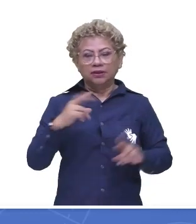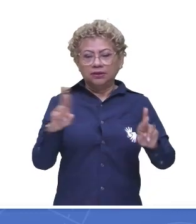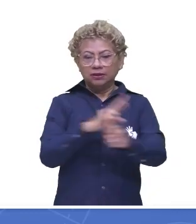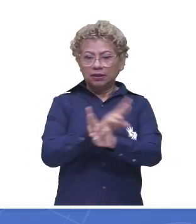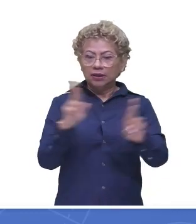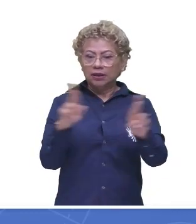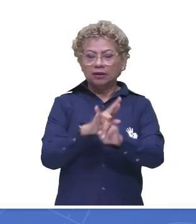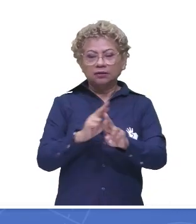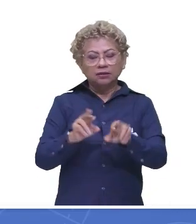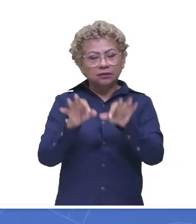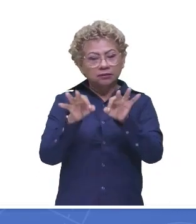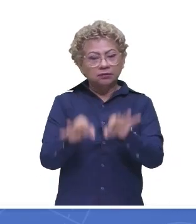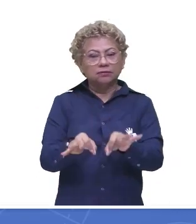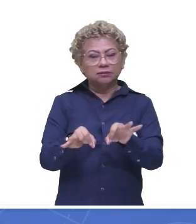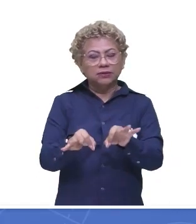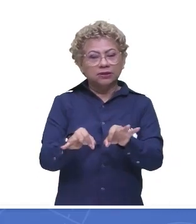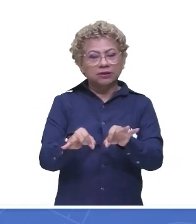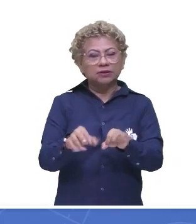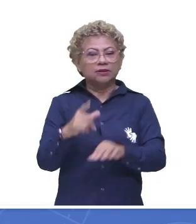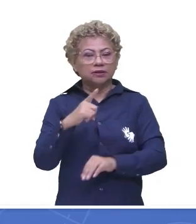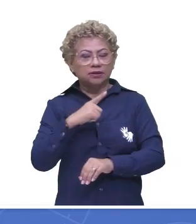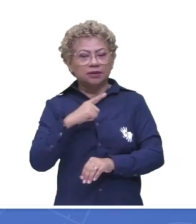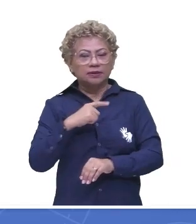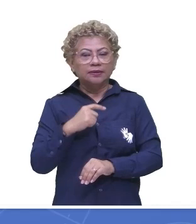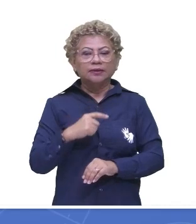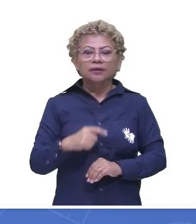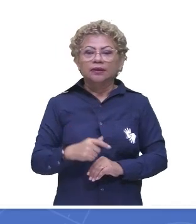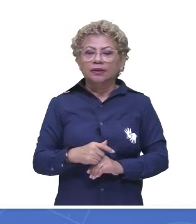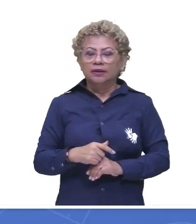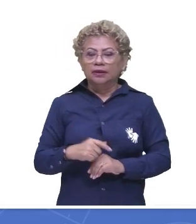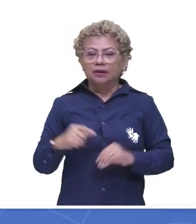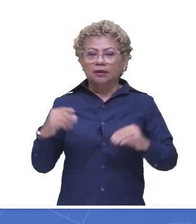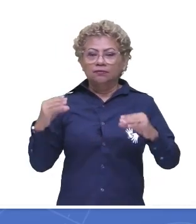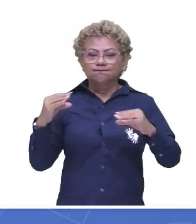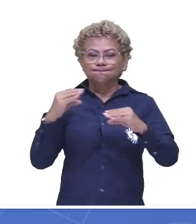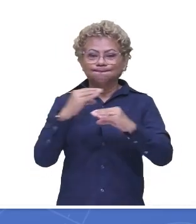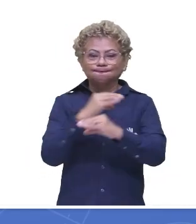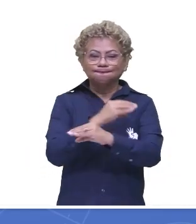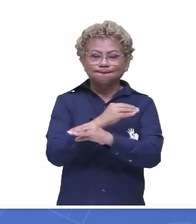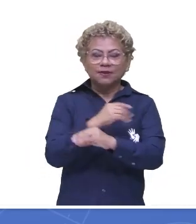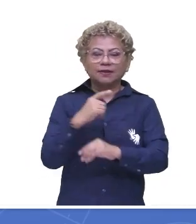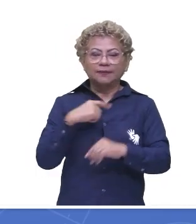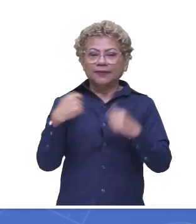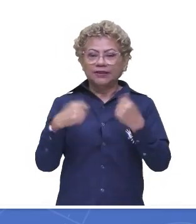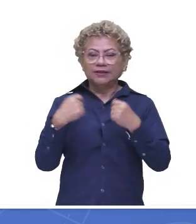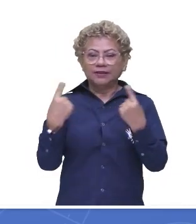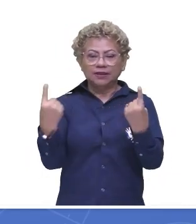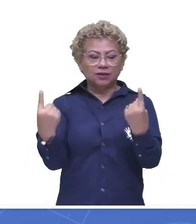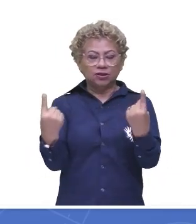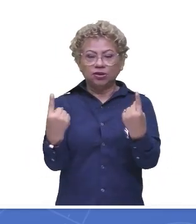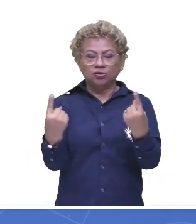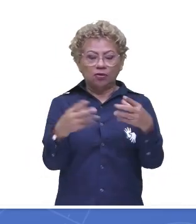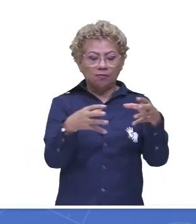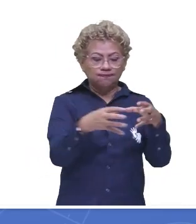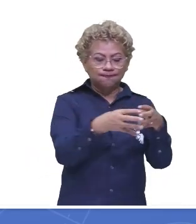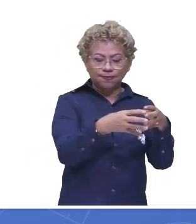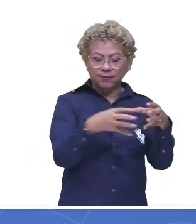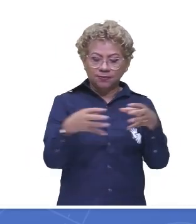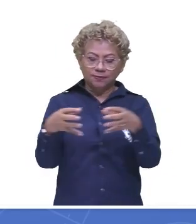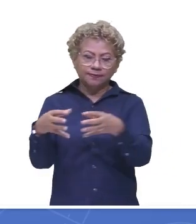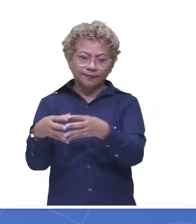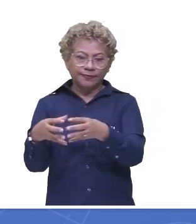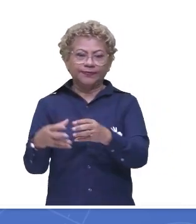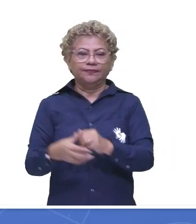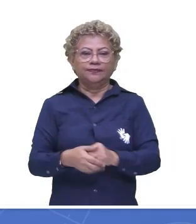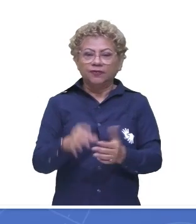Por quê? Porque calor, para existir calor, a gente precisa de pelo menos dois corpos com temperaturas diferentes, não é verdade? Então, veja